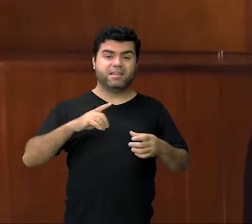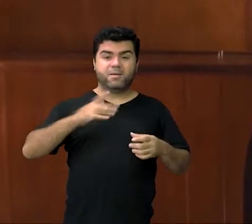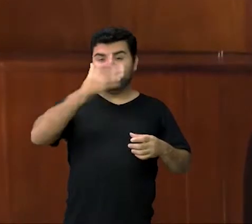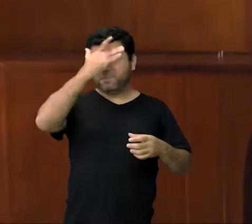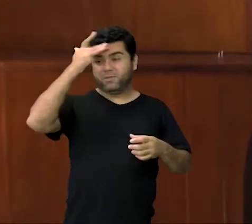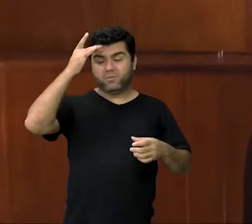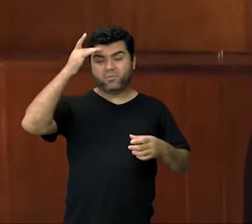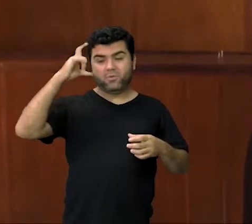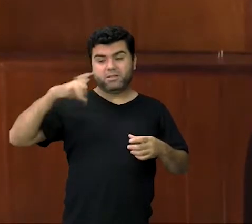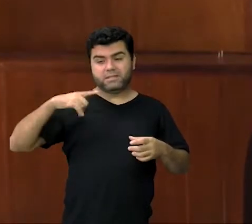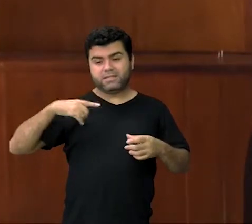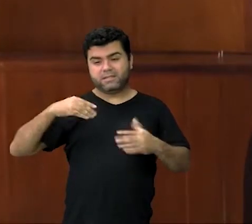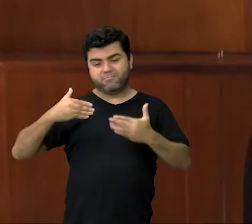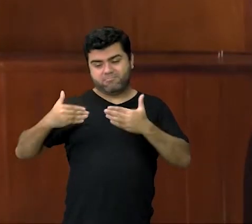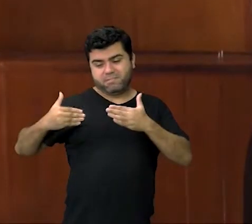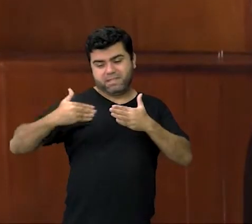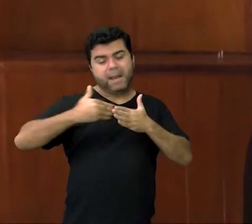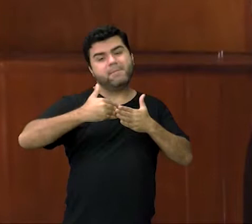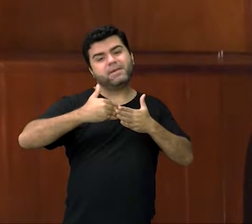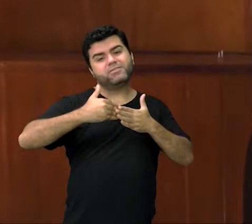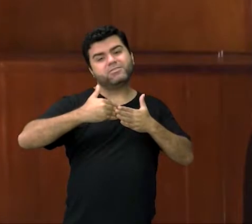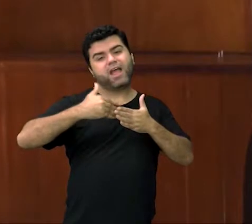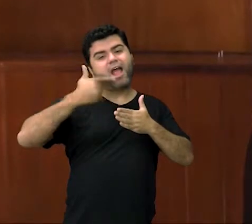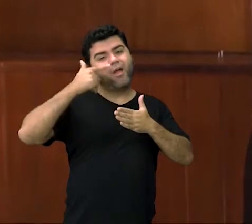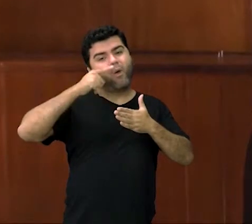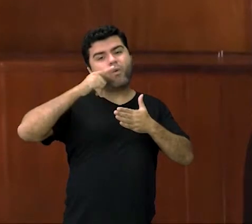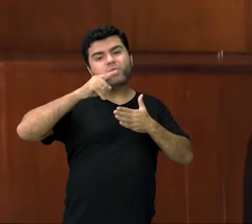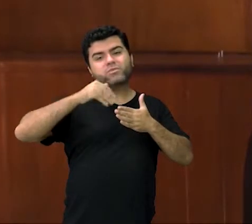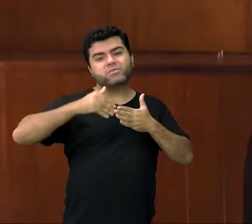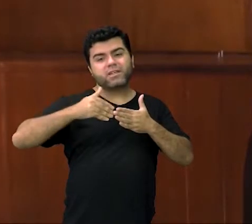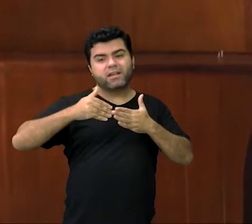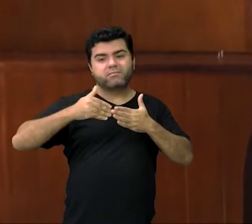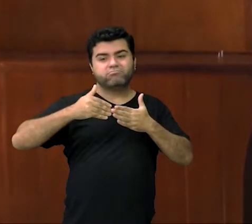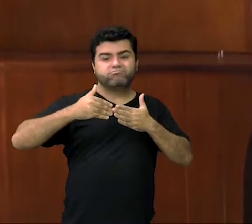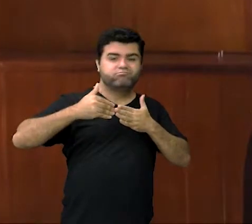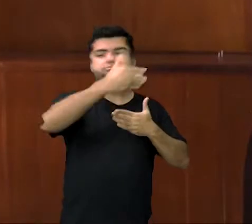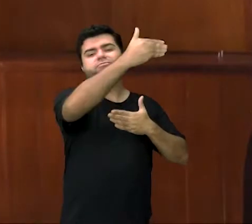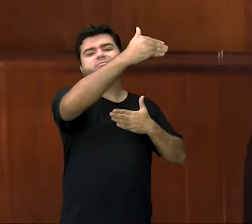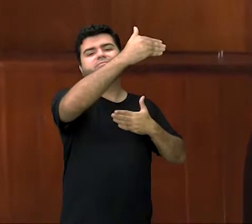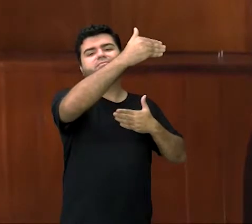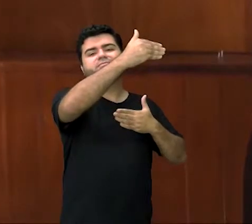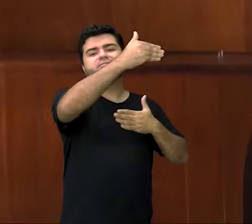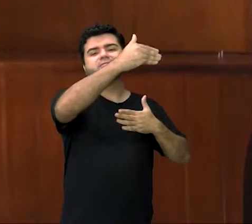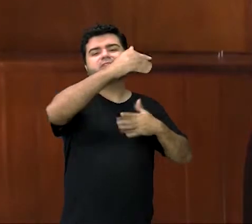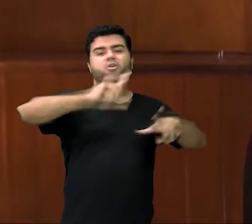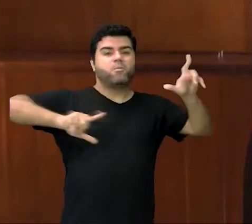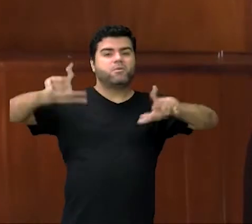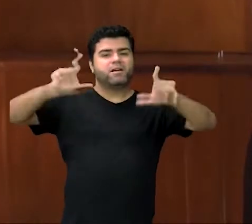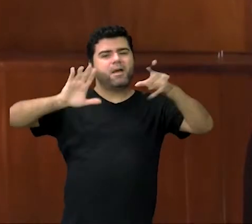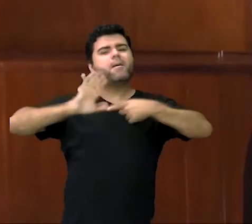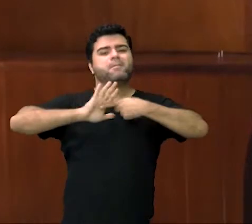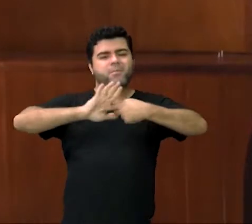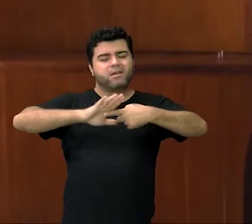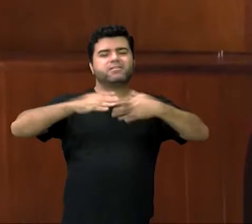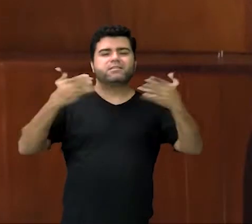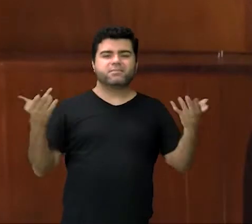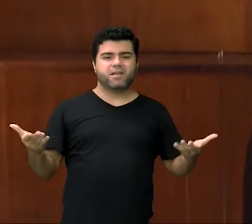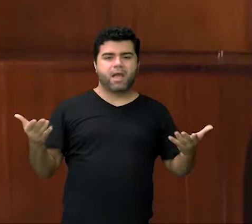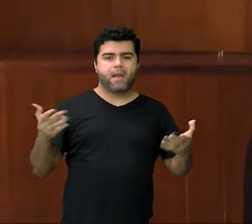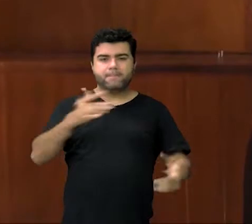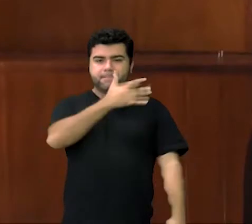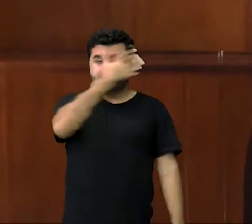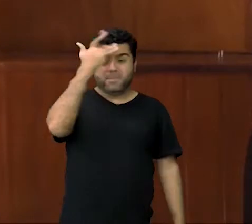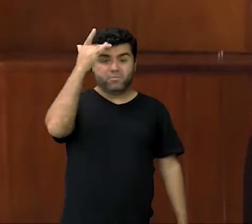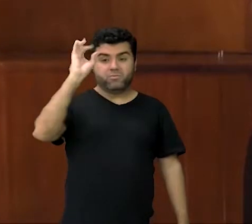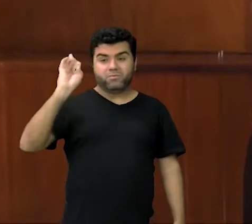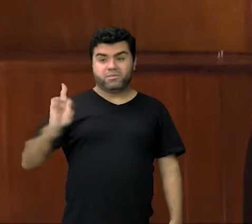pessoas com limitação que conseguiram a sua superação. E é isso que o programa mostra. As pessoas com